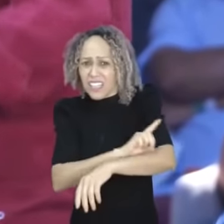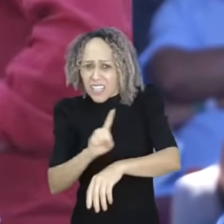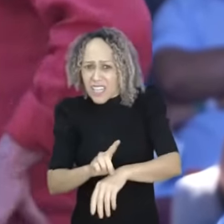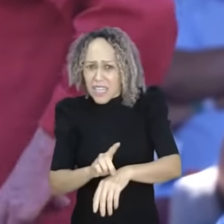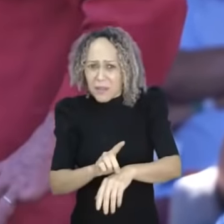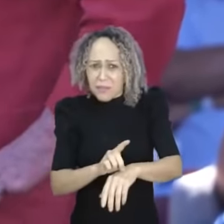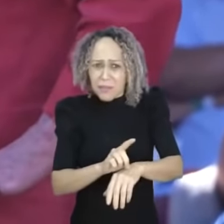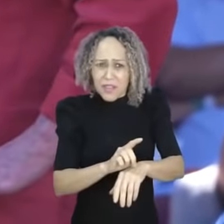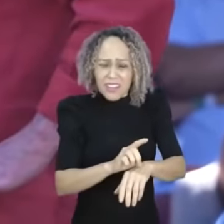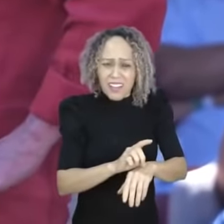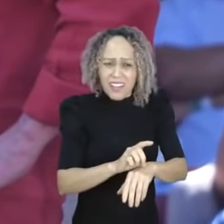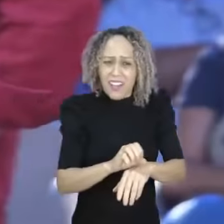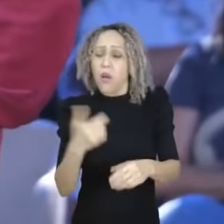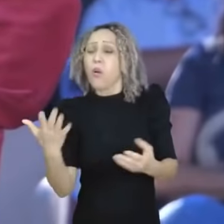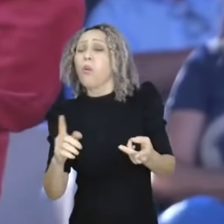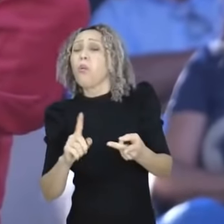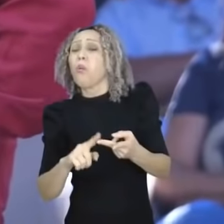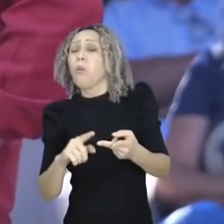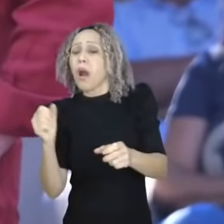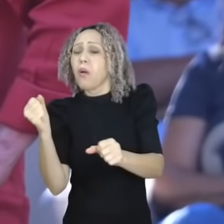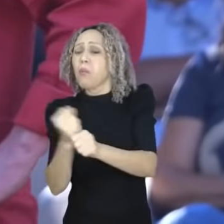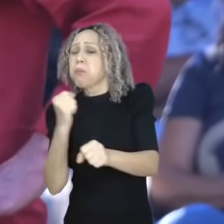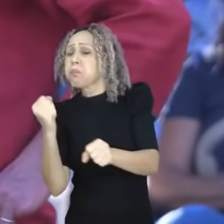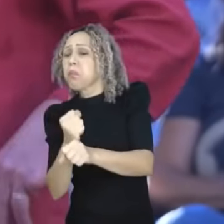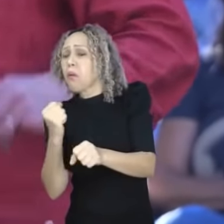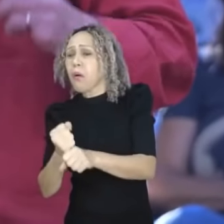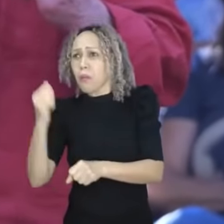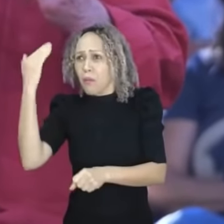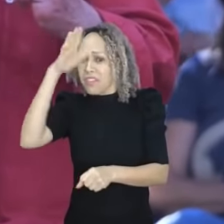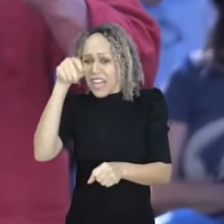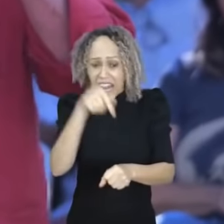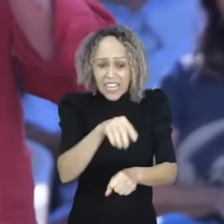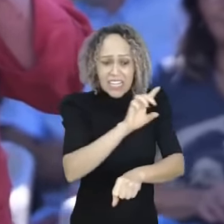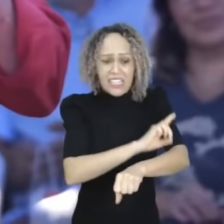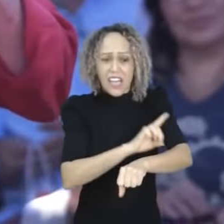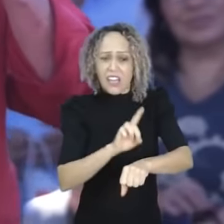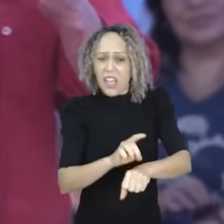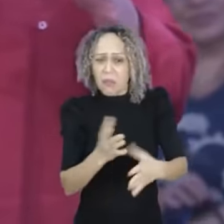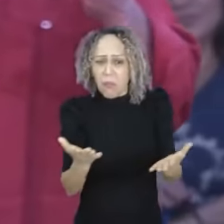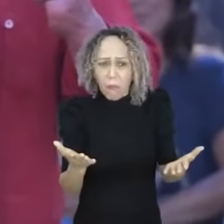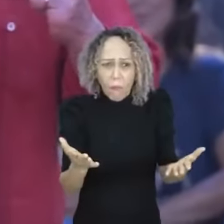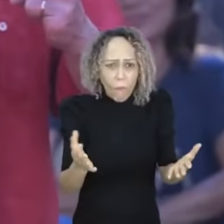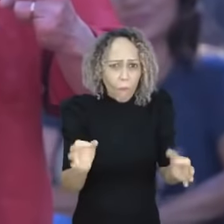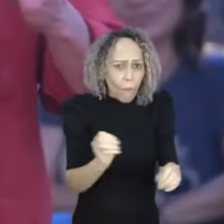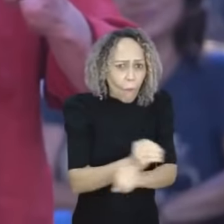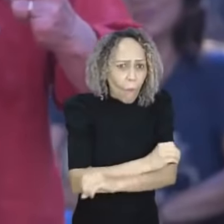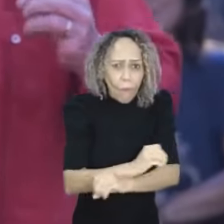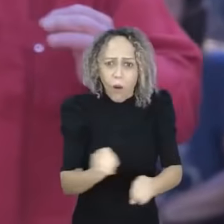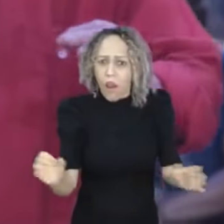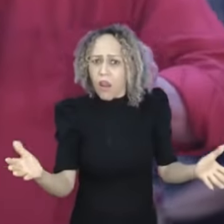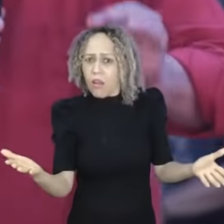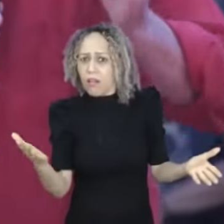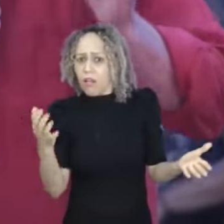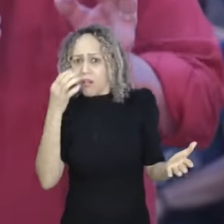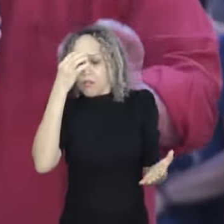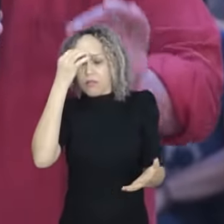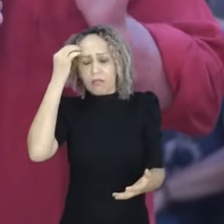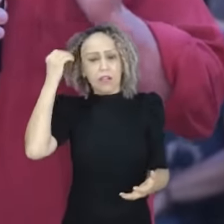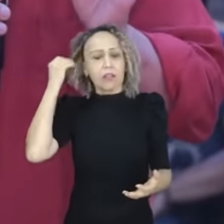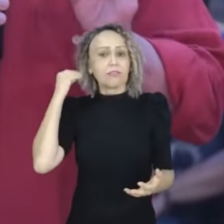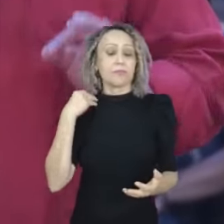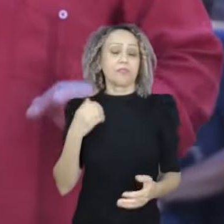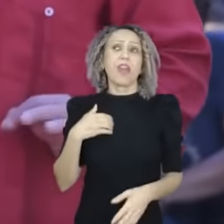fez aqui em Diadema? Nenhuma. Ô, gente, eu tenho andado o país inteiro. Eu tenho andado com